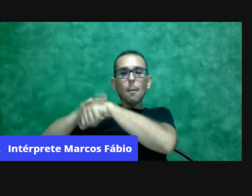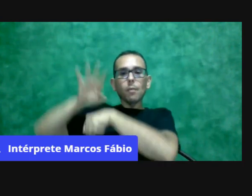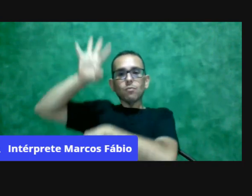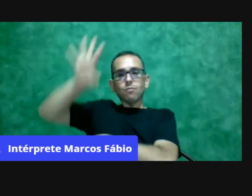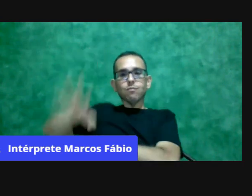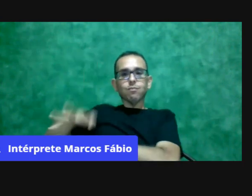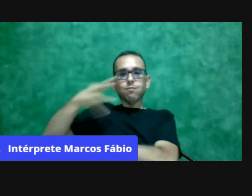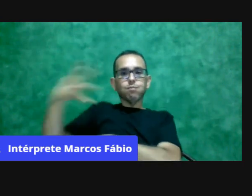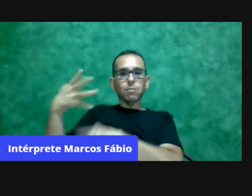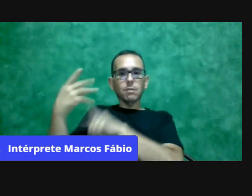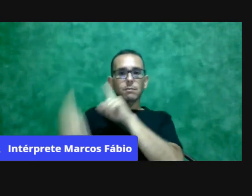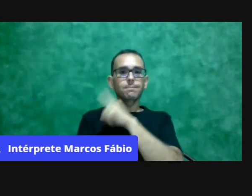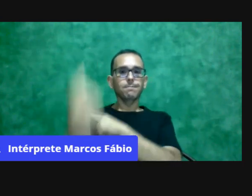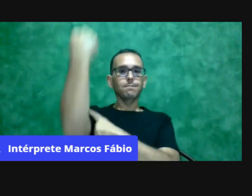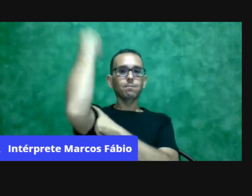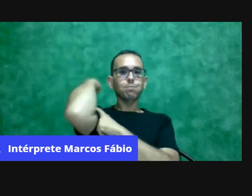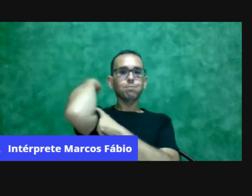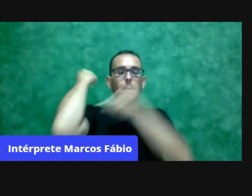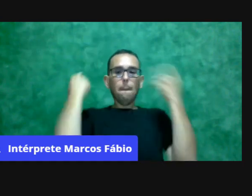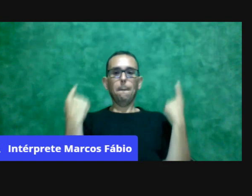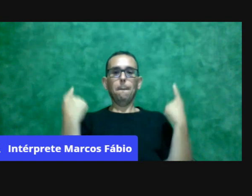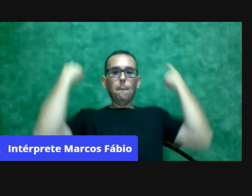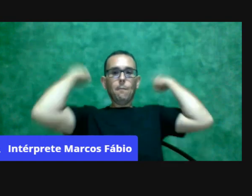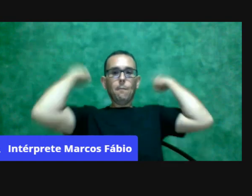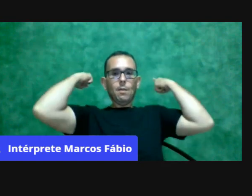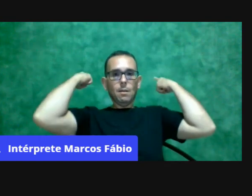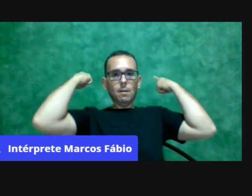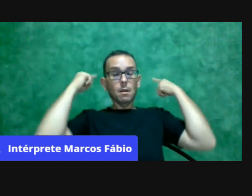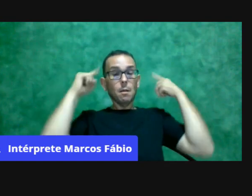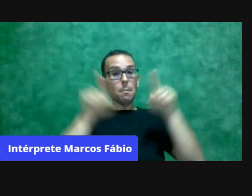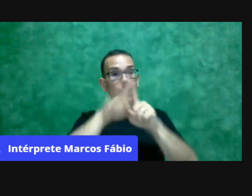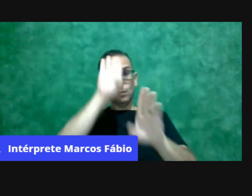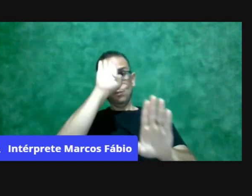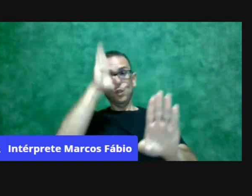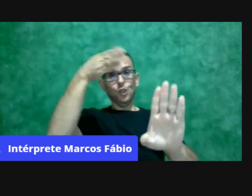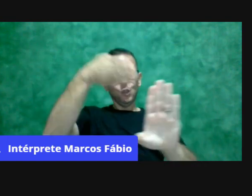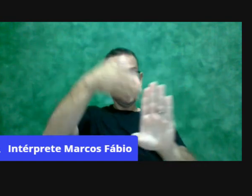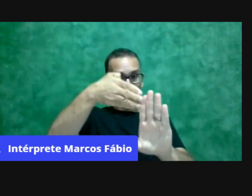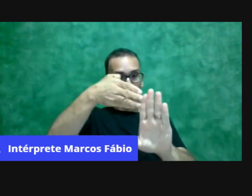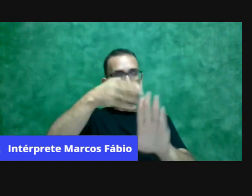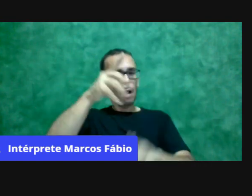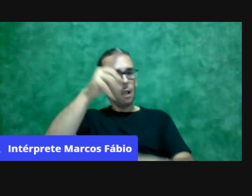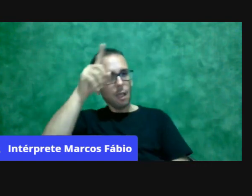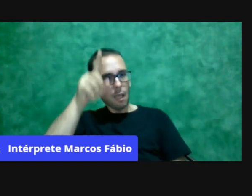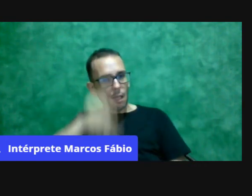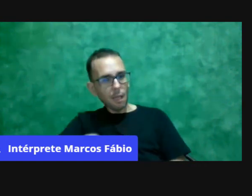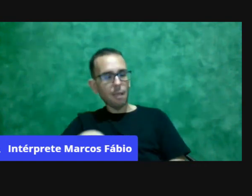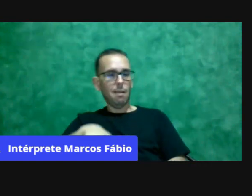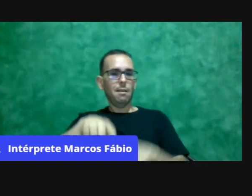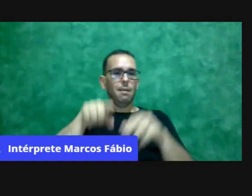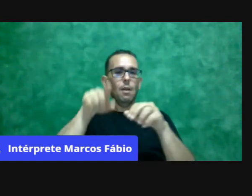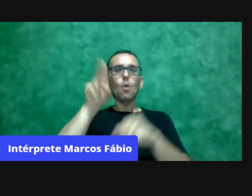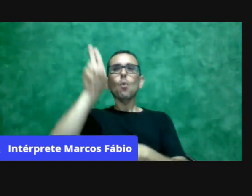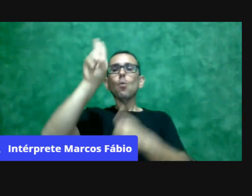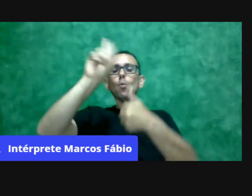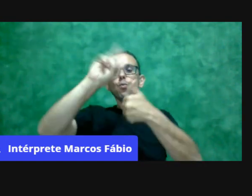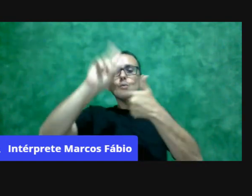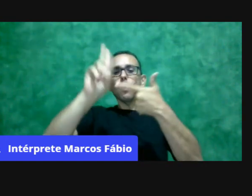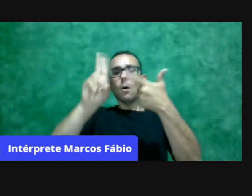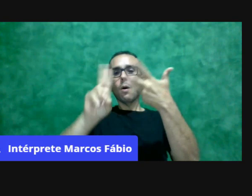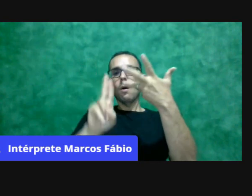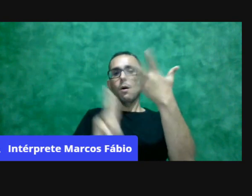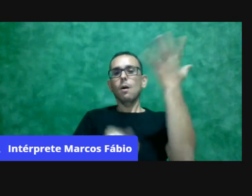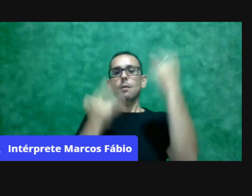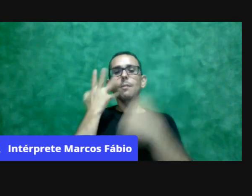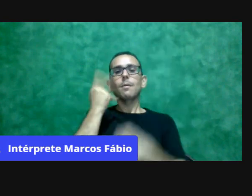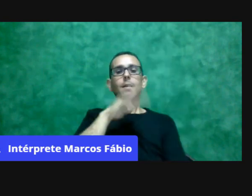lá atrás, né? Só que se o meu objetivo é trabalhar, por exemplo, esse quadro com o nome das crianças, eu tenho